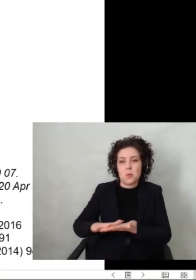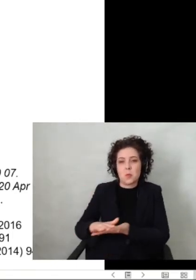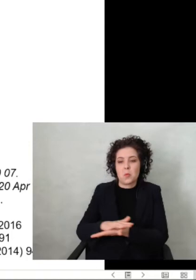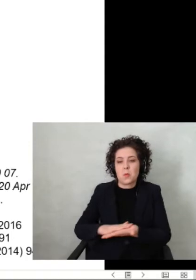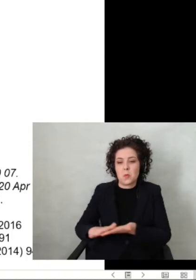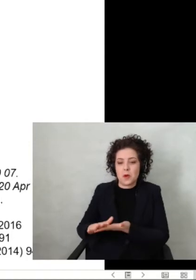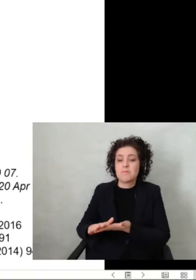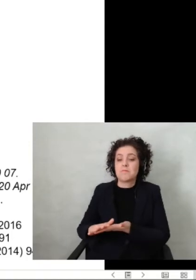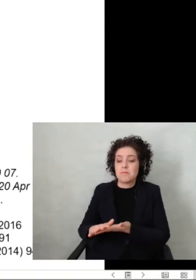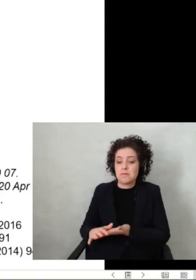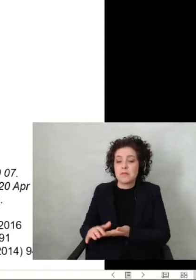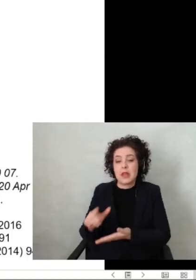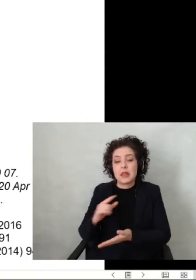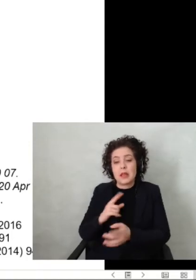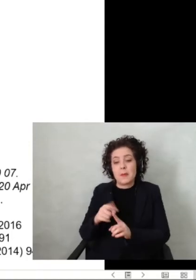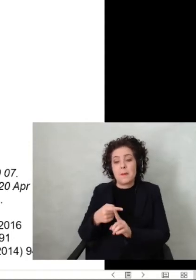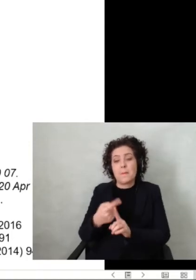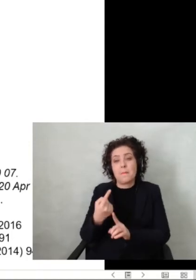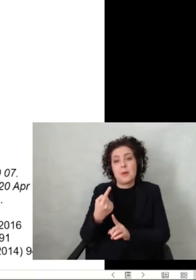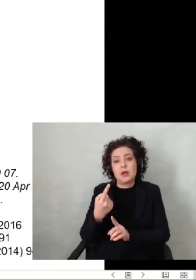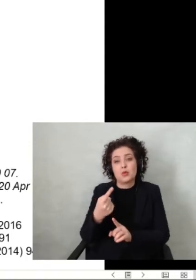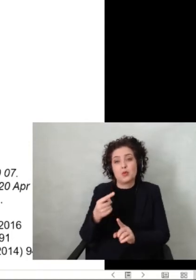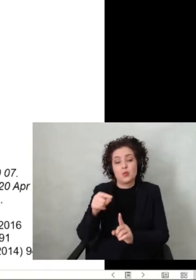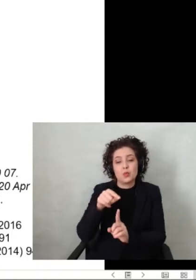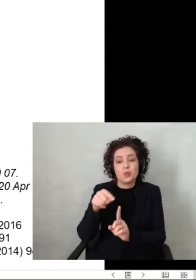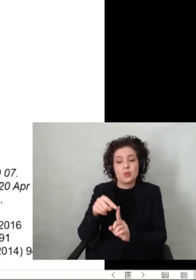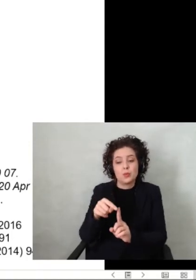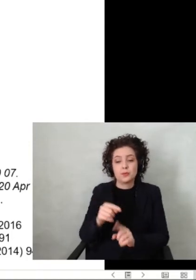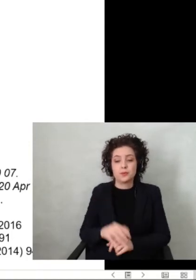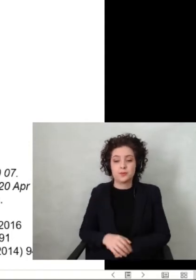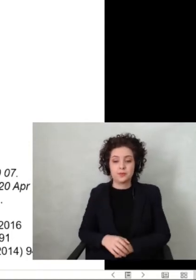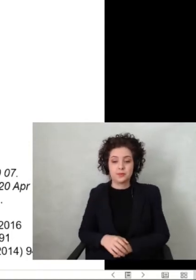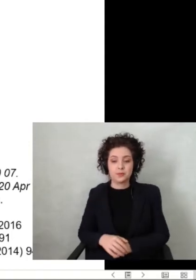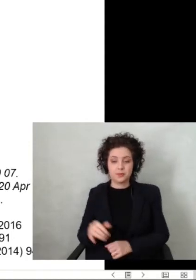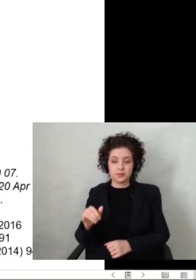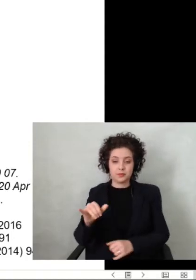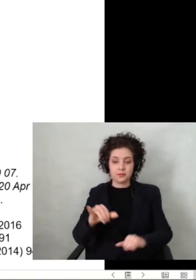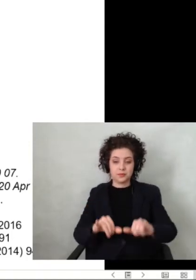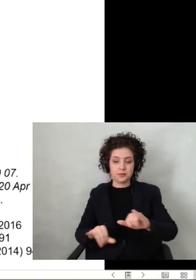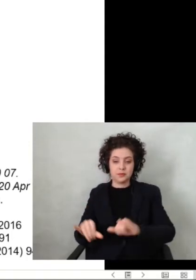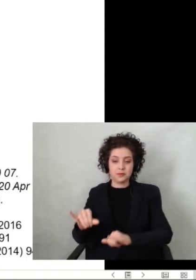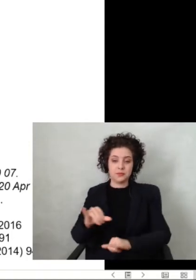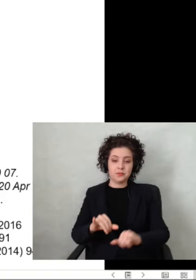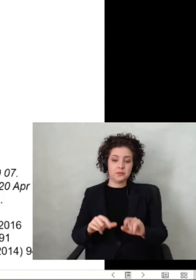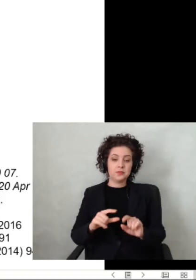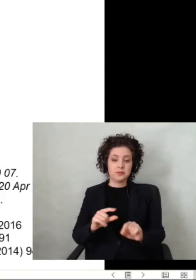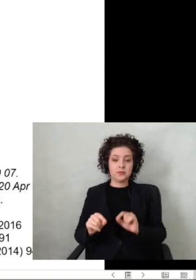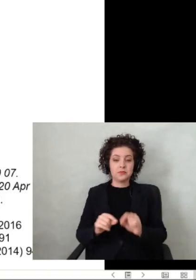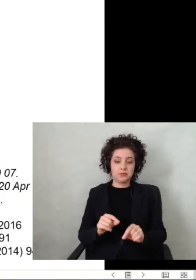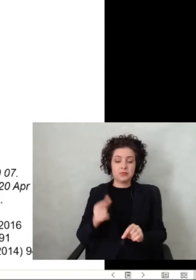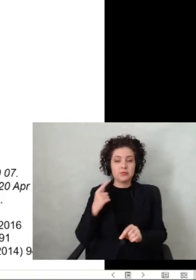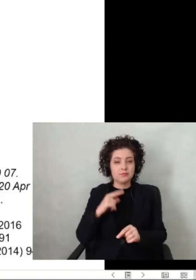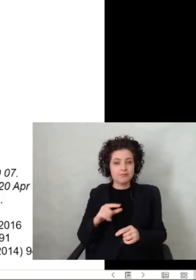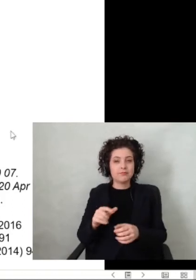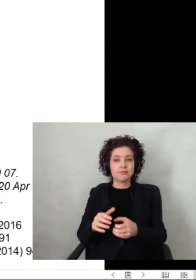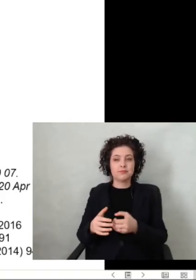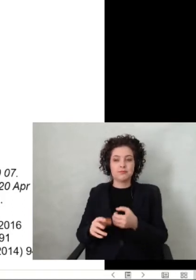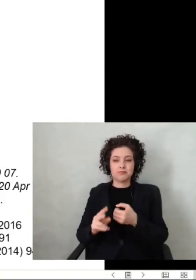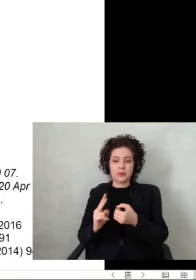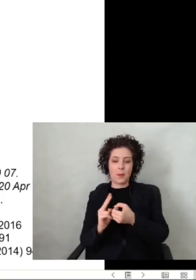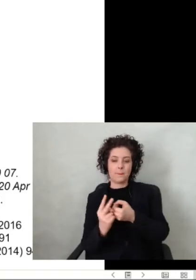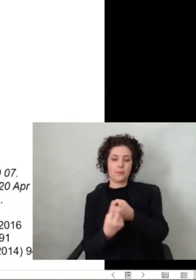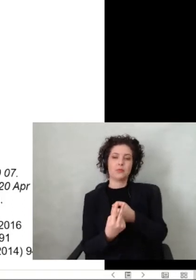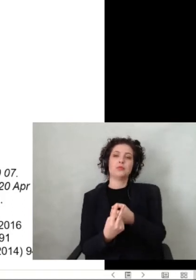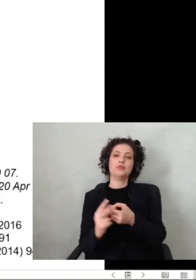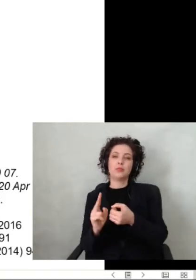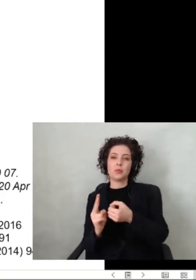mecanismo. In vitro a gente percebe que ele inibe a entrada na célula, a gente tem até resultados recentes no nosso laboratório mostrando que esse